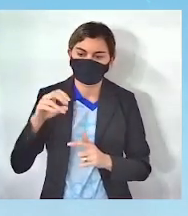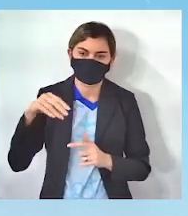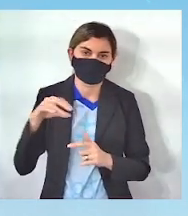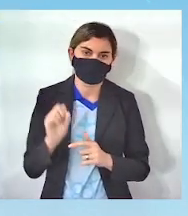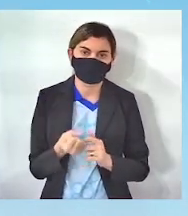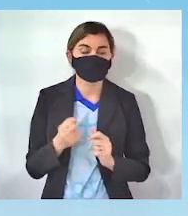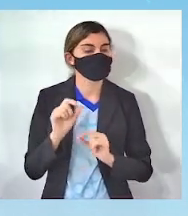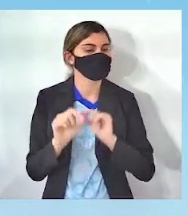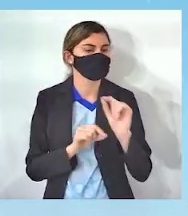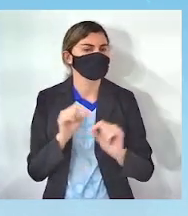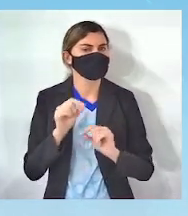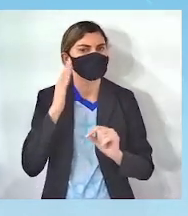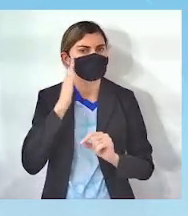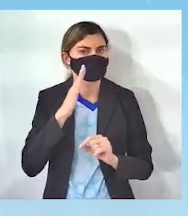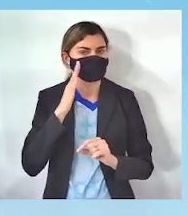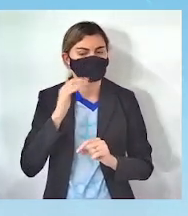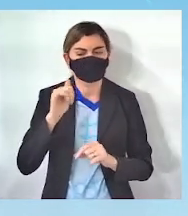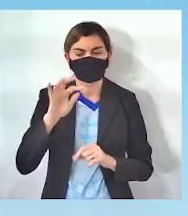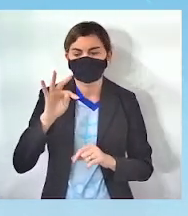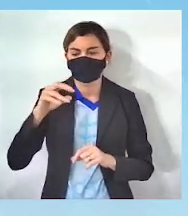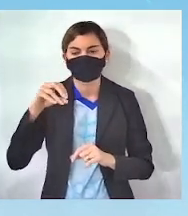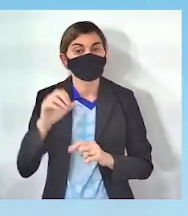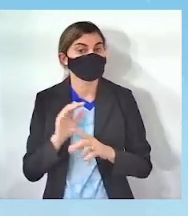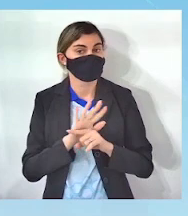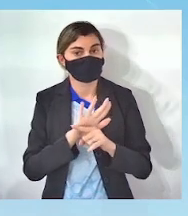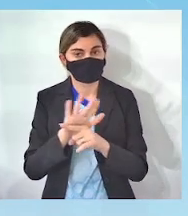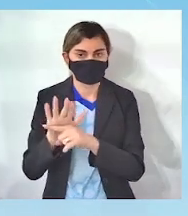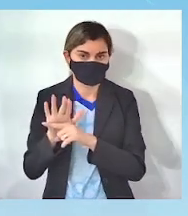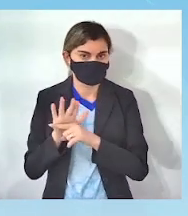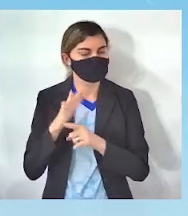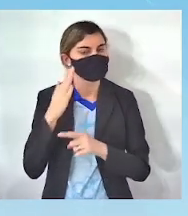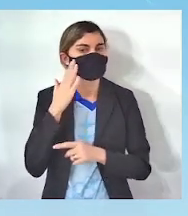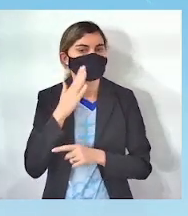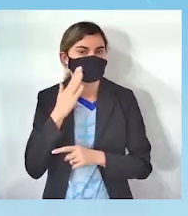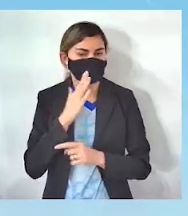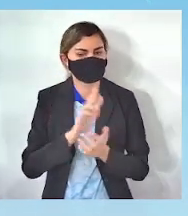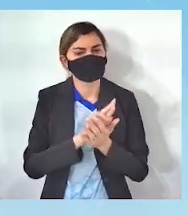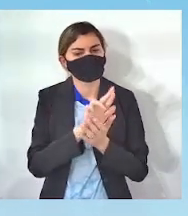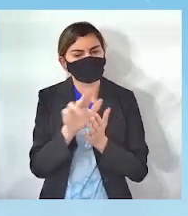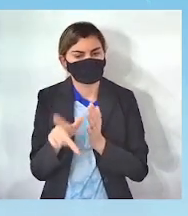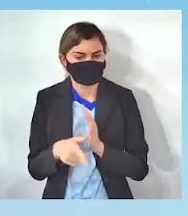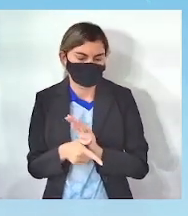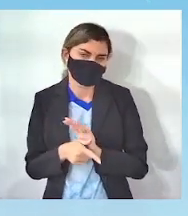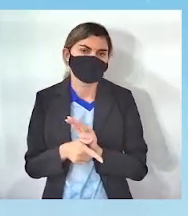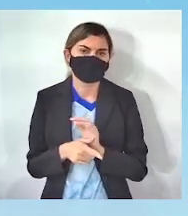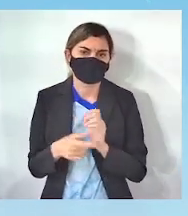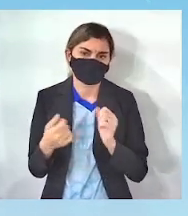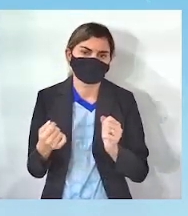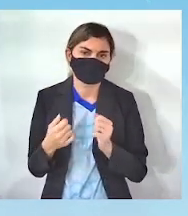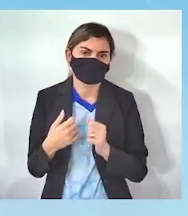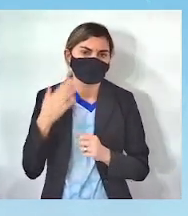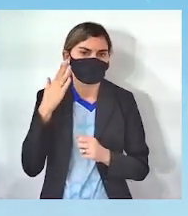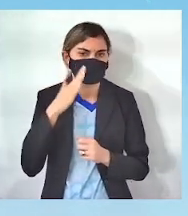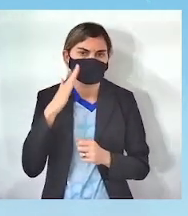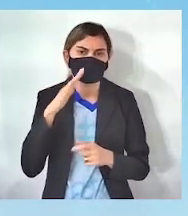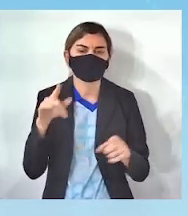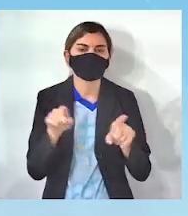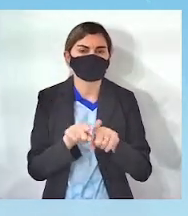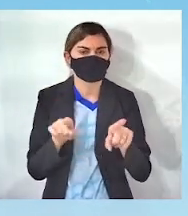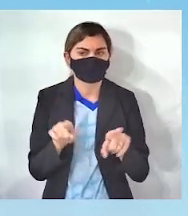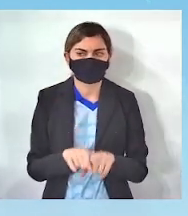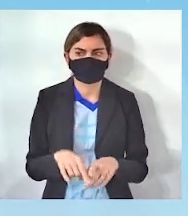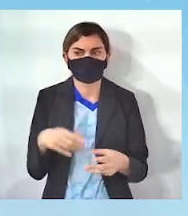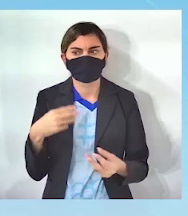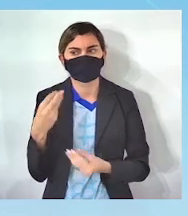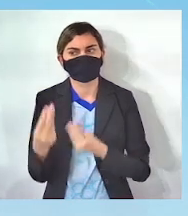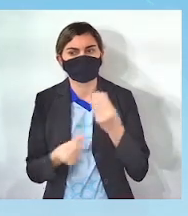se entende de átomos, mas ajuda muito a entender uma série de fenômenos e a compreender também